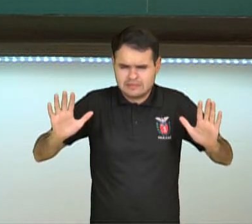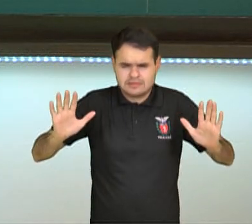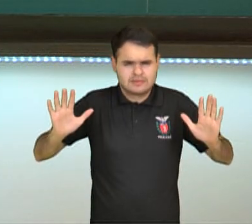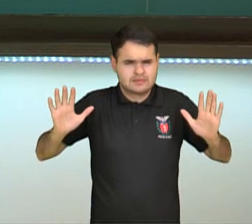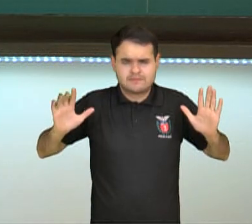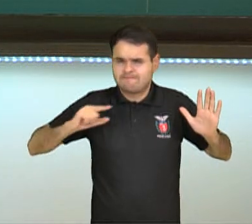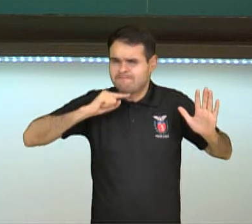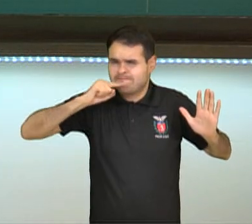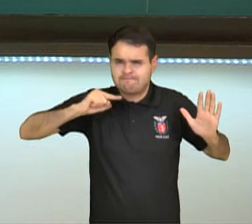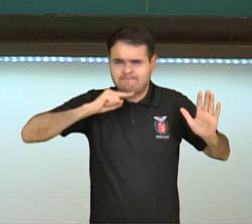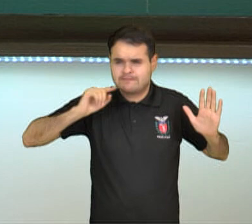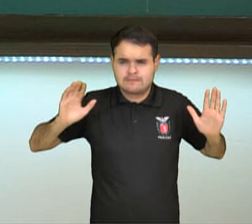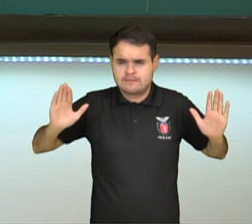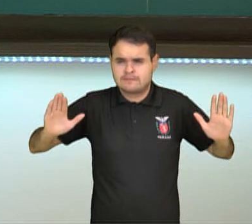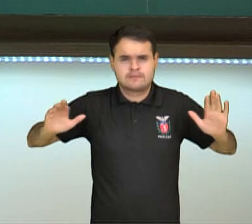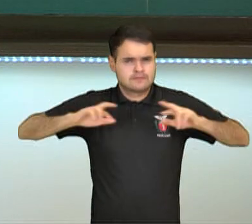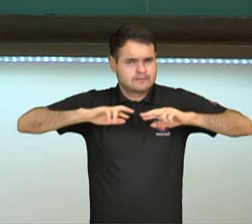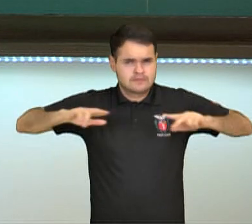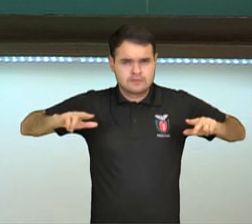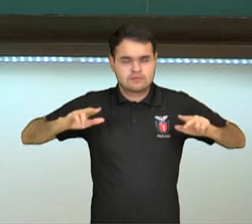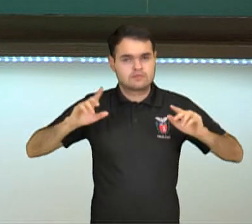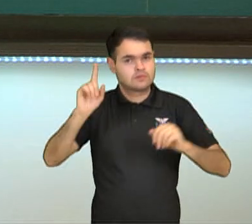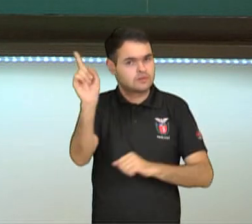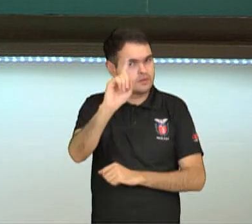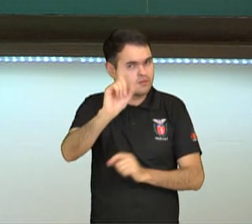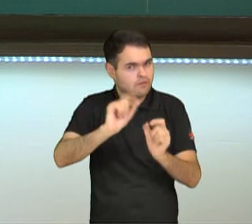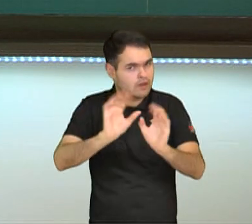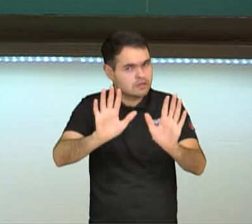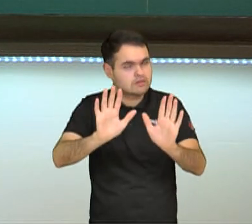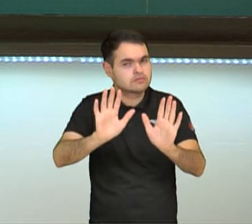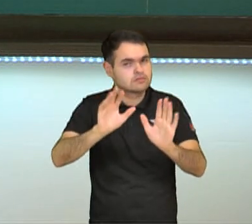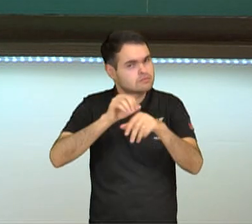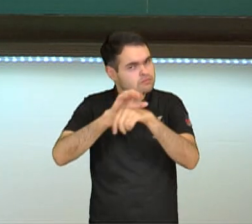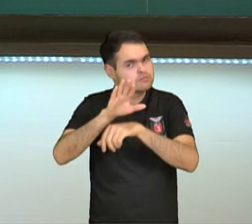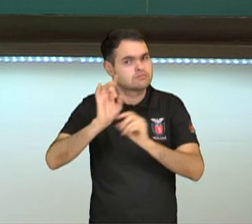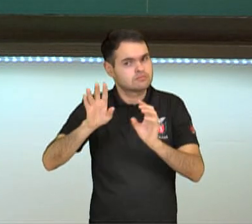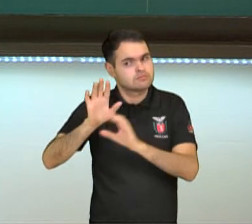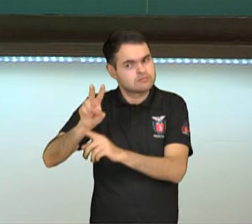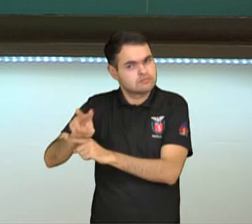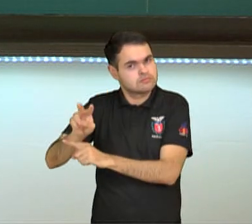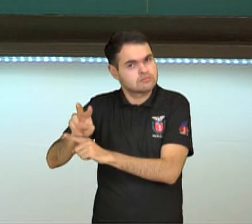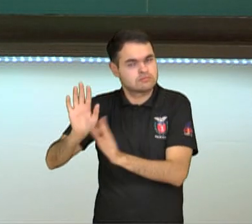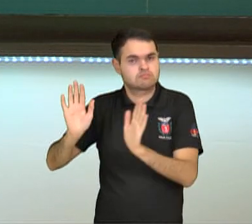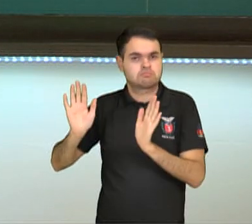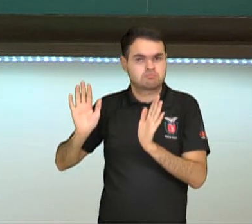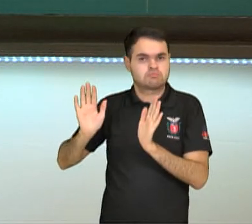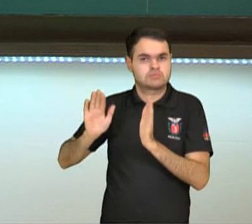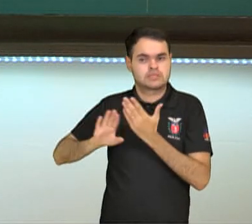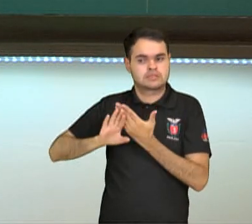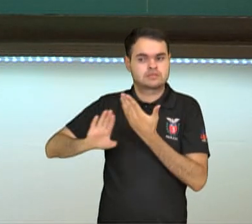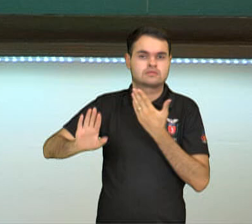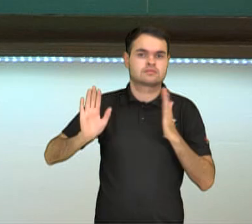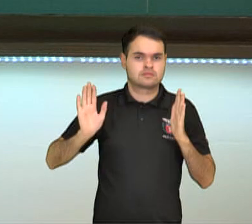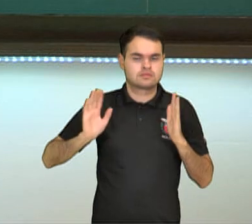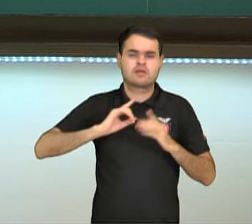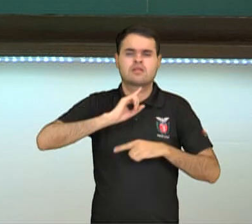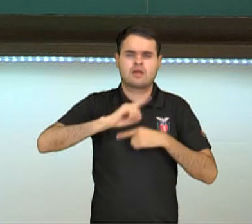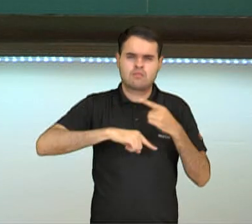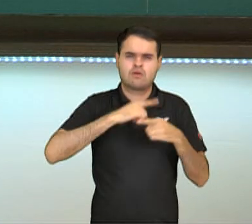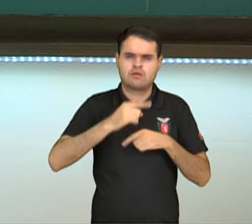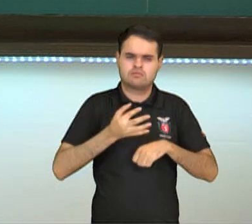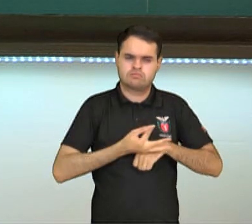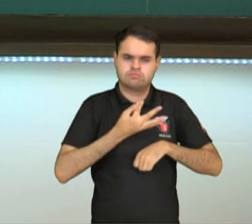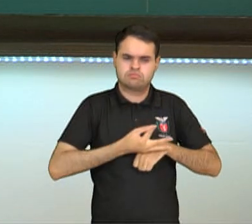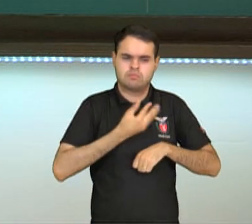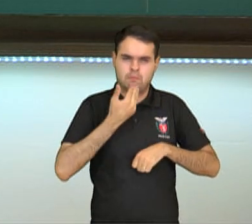um determinado exercício, não faça. Nesse momento, deixe esse exercício de lado. Depois que